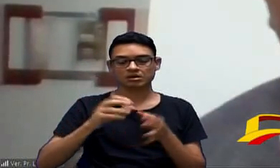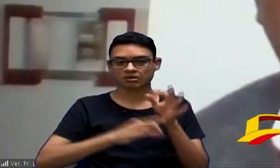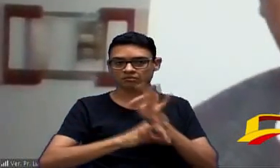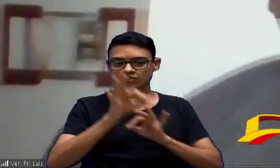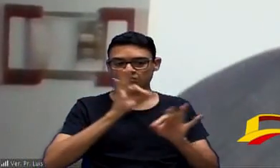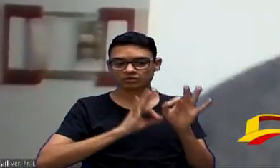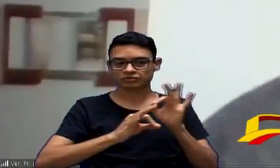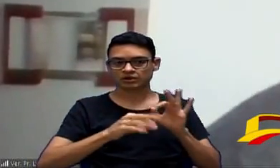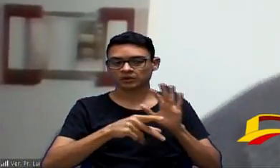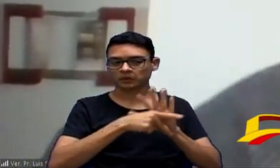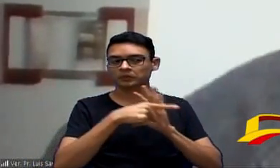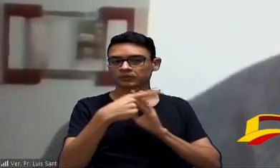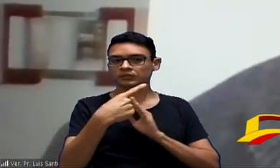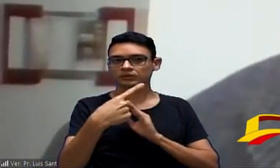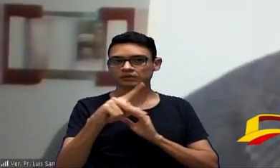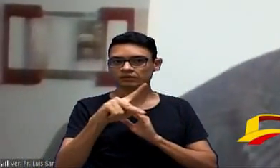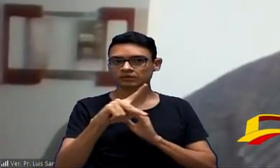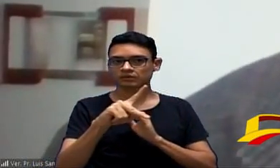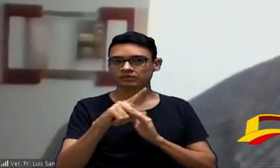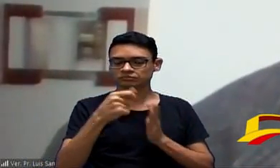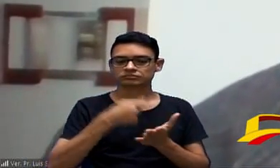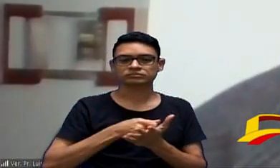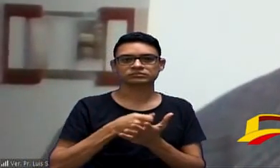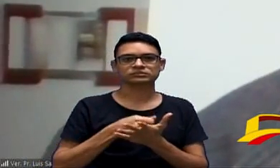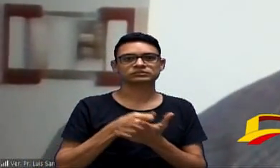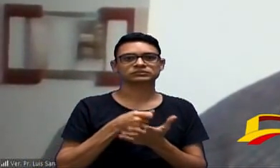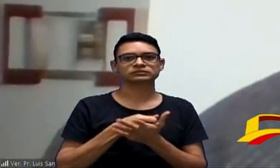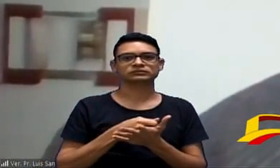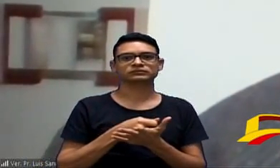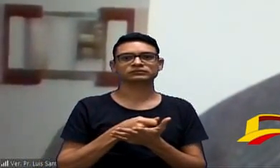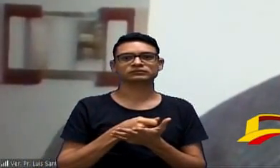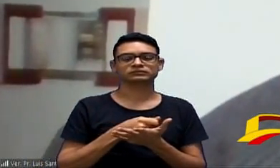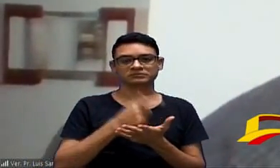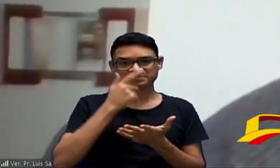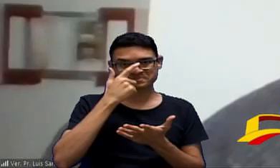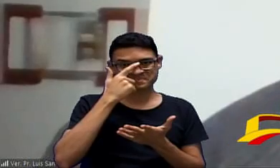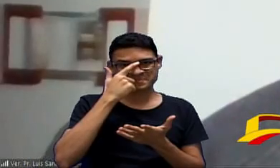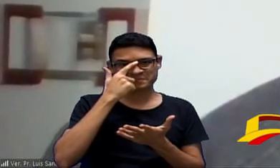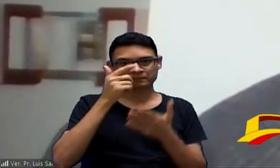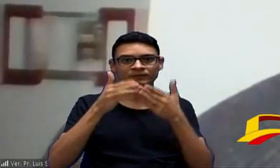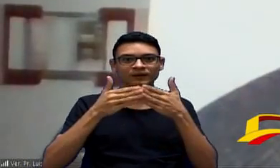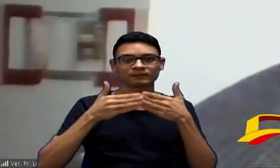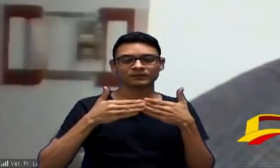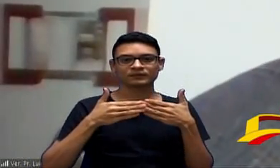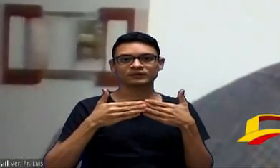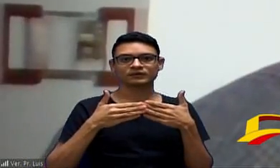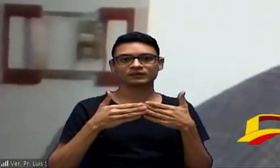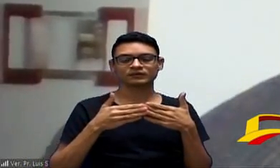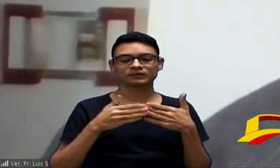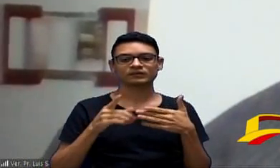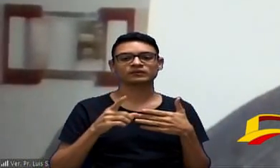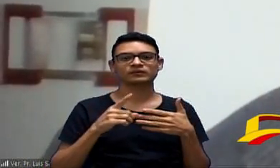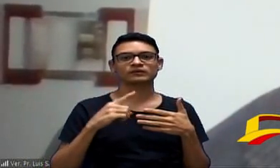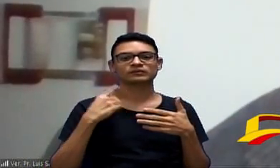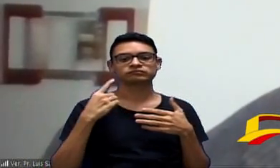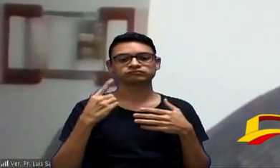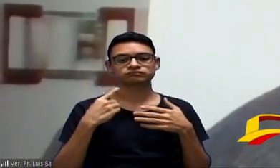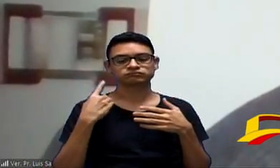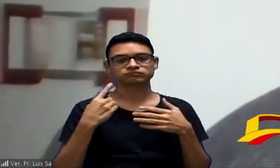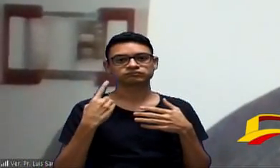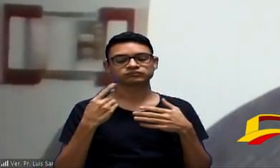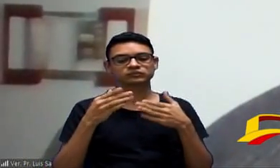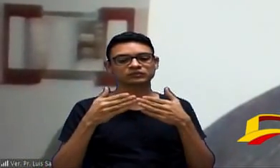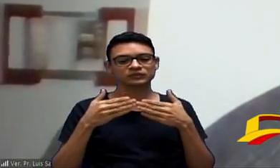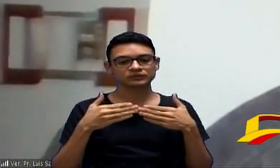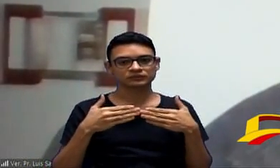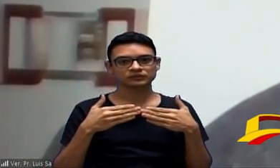isso para a doutora Jussara no estacionamento quando nos encontramos. Doutora, eu fui chamado pelo autor, qual era a